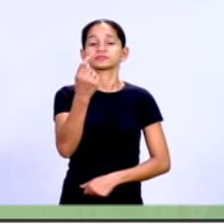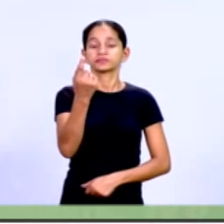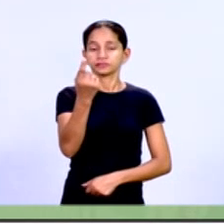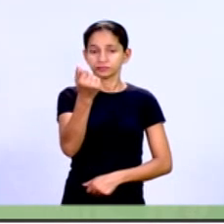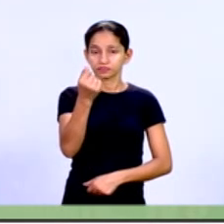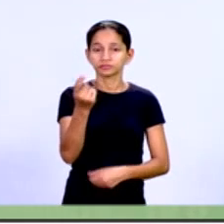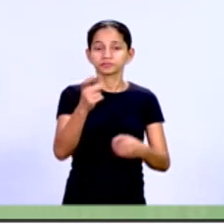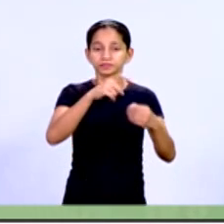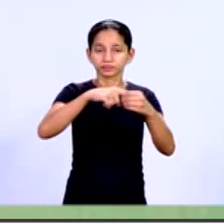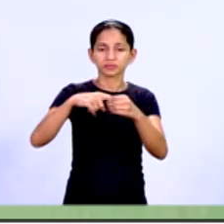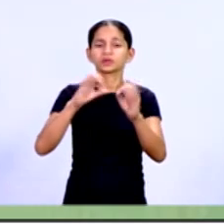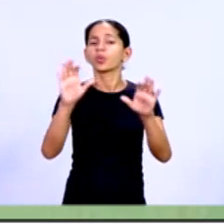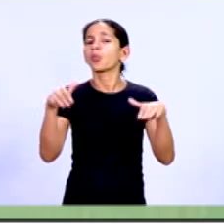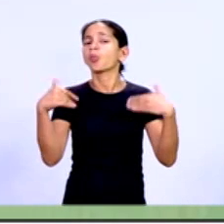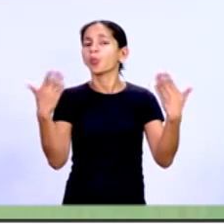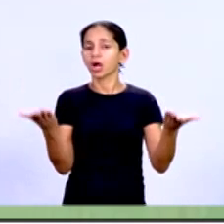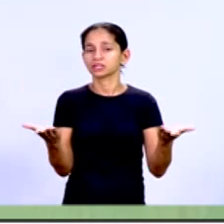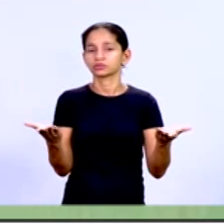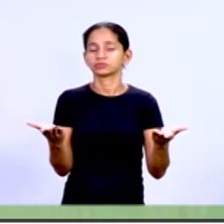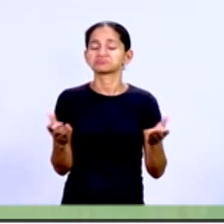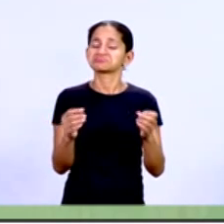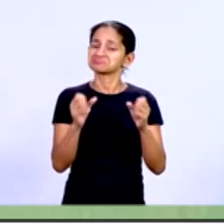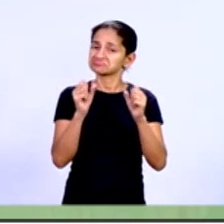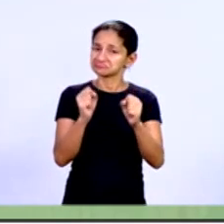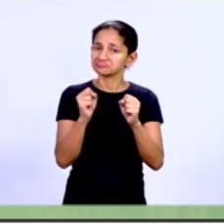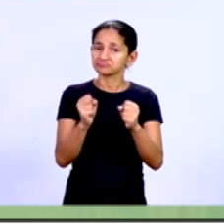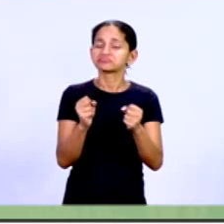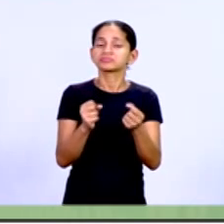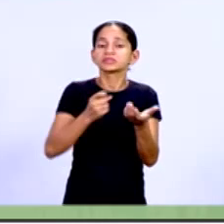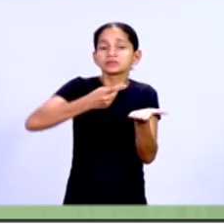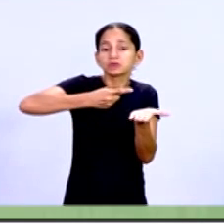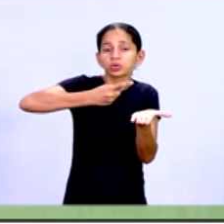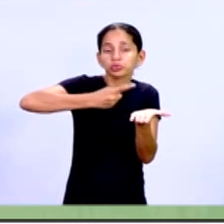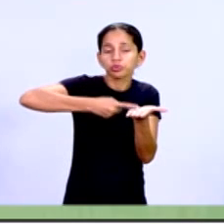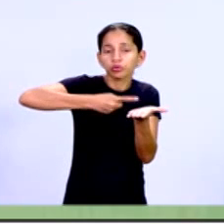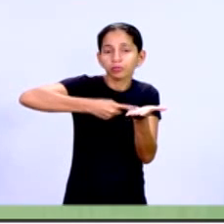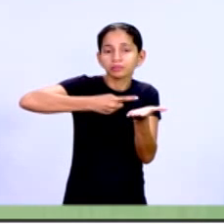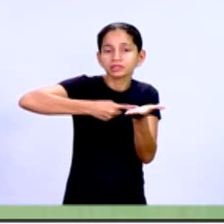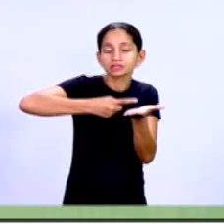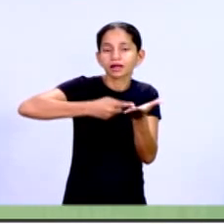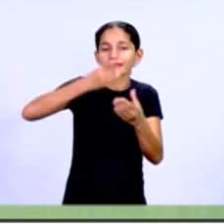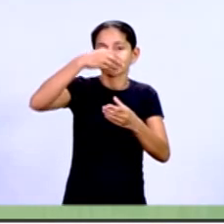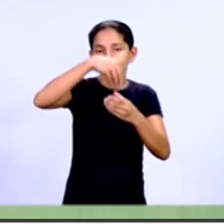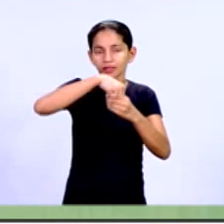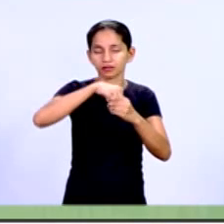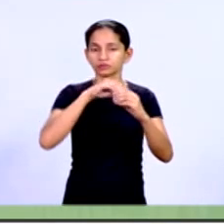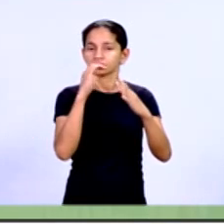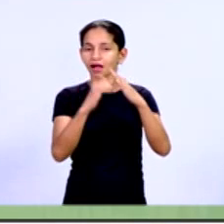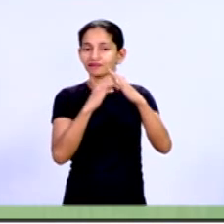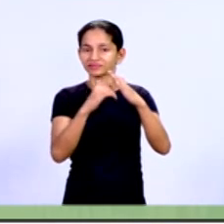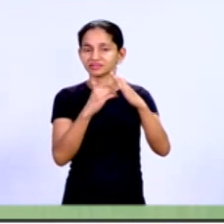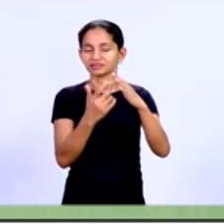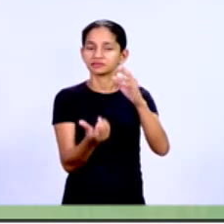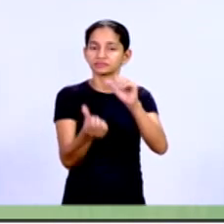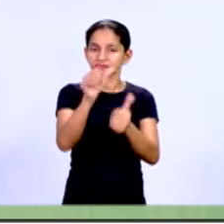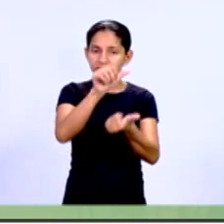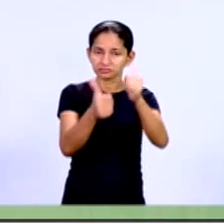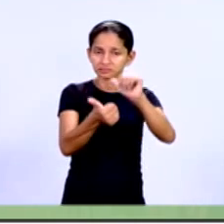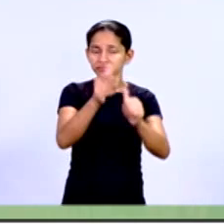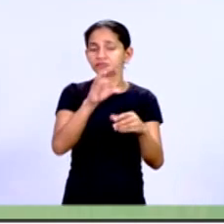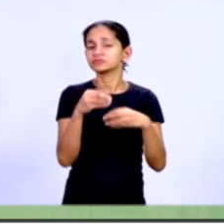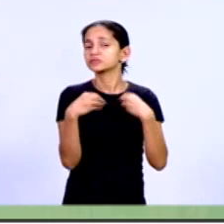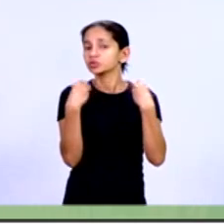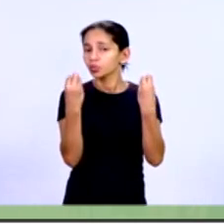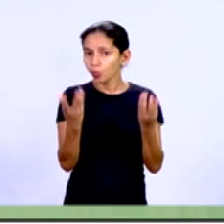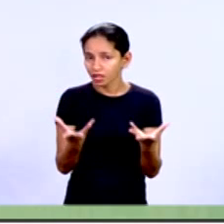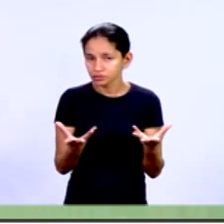Valor das ações podem ser definidos de acordo com os objetivos da análise, os segmentos,